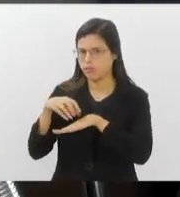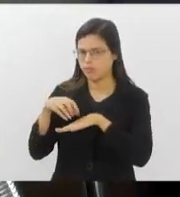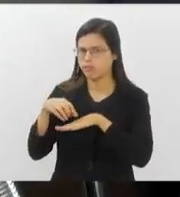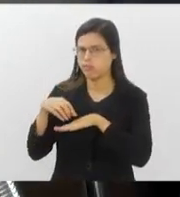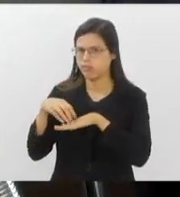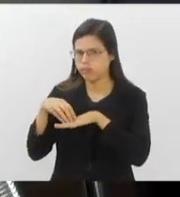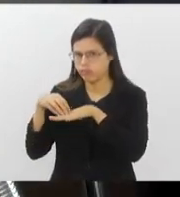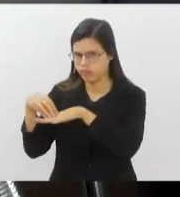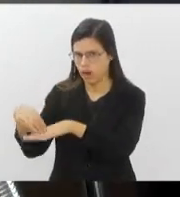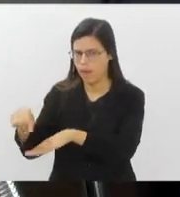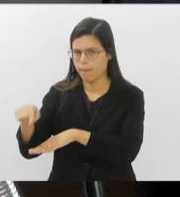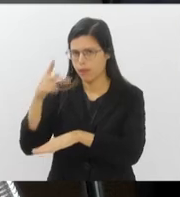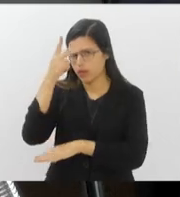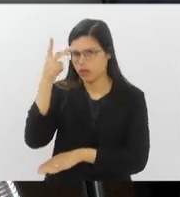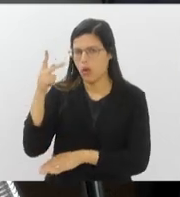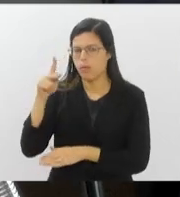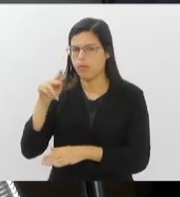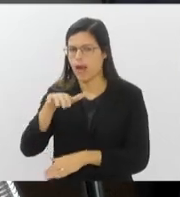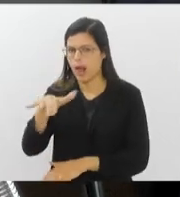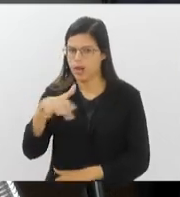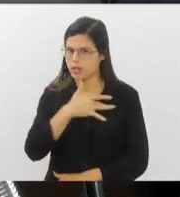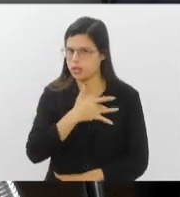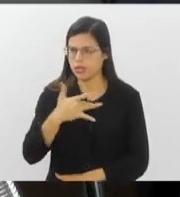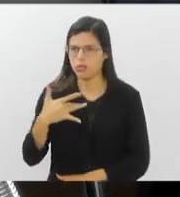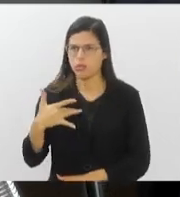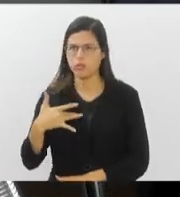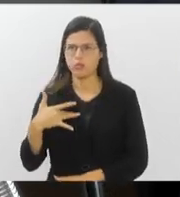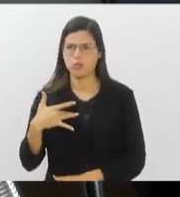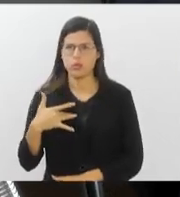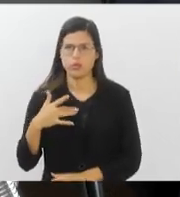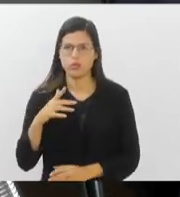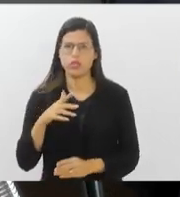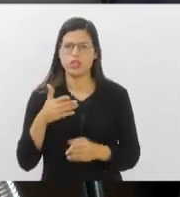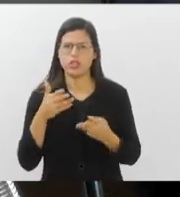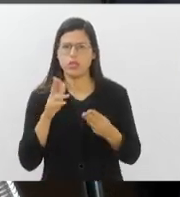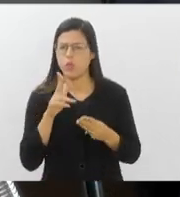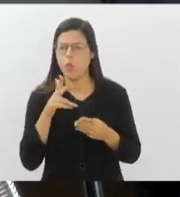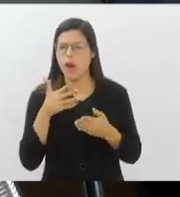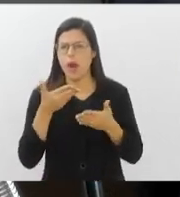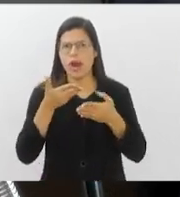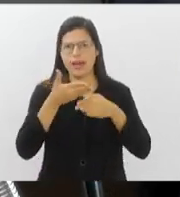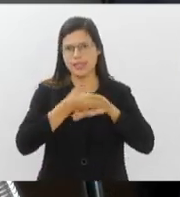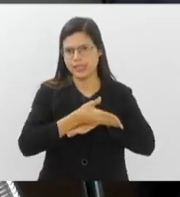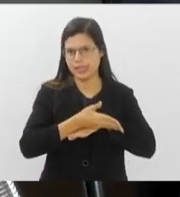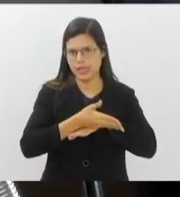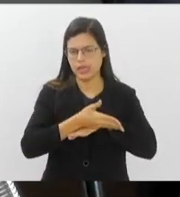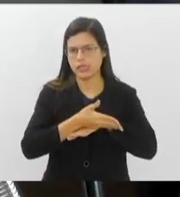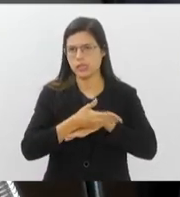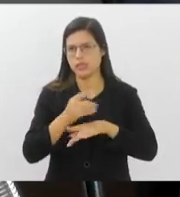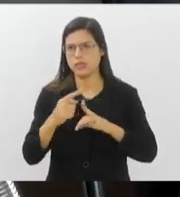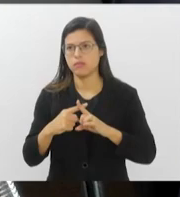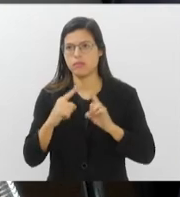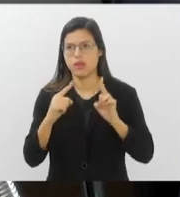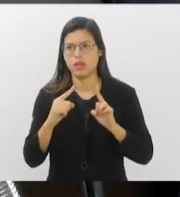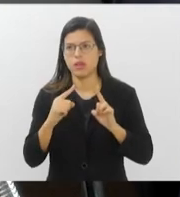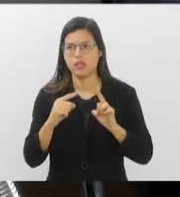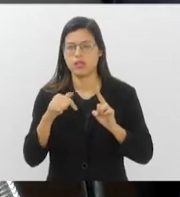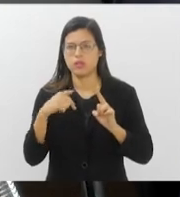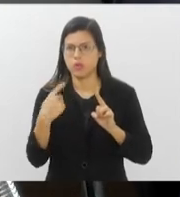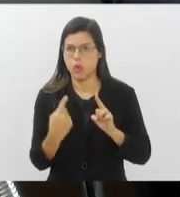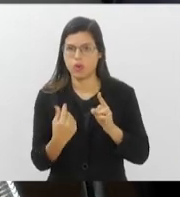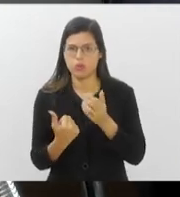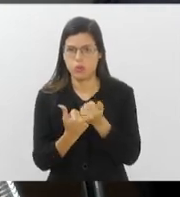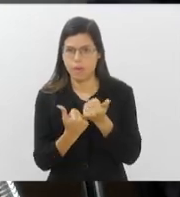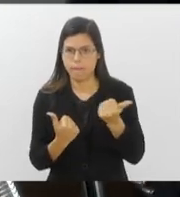porta compõe entrada, essa parte. Ele não seria nem uma porta de entrada, mas quando a gente, né, na assistência